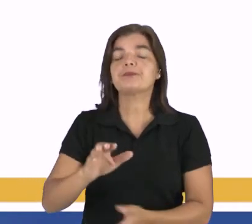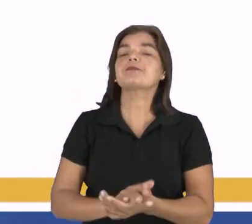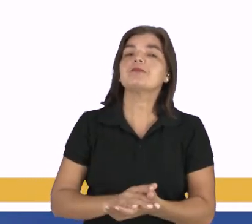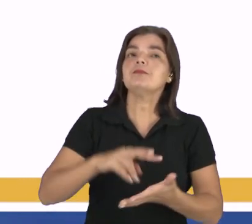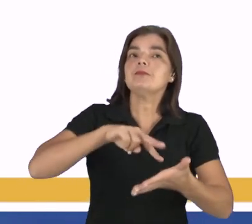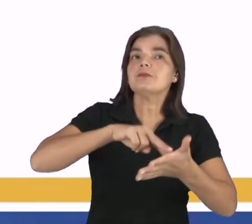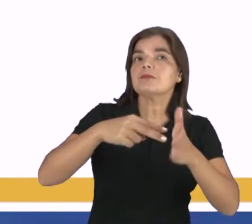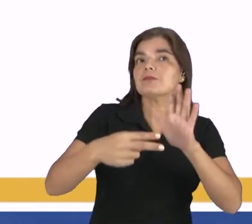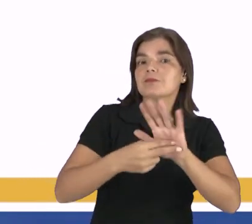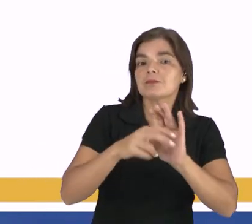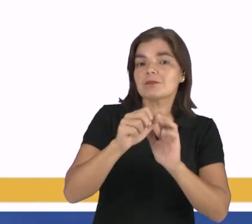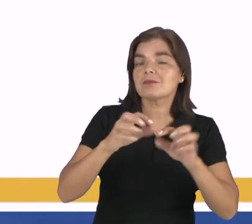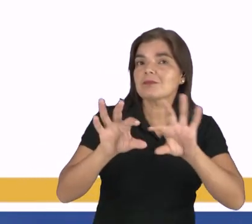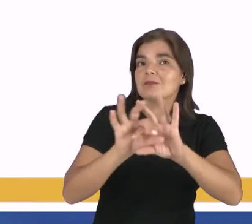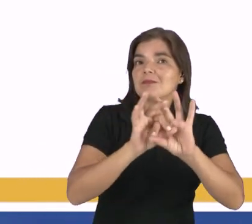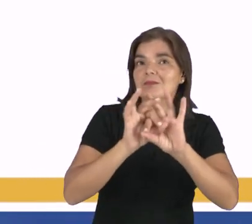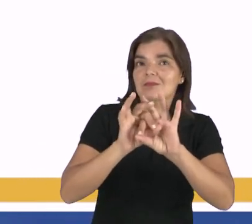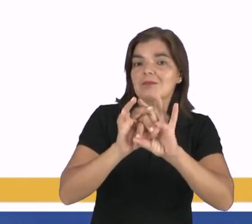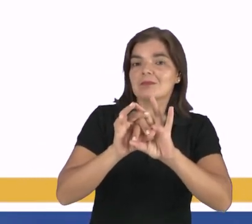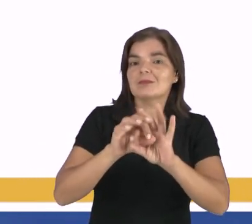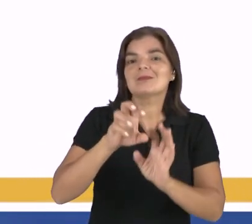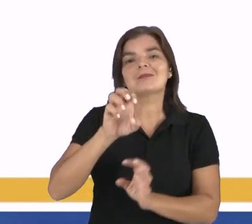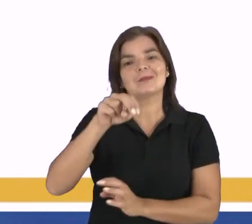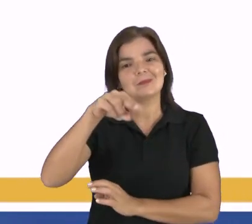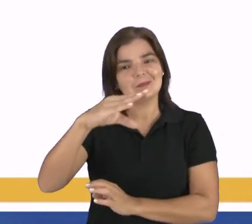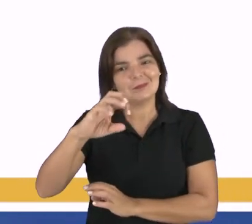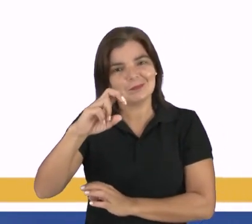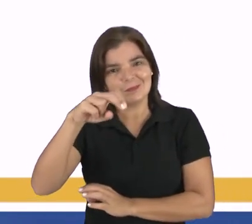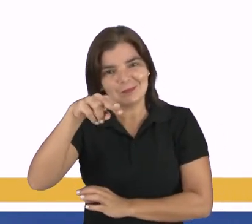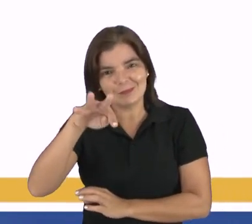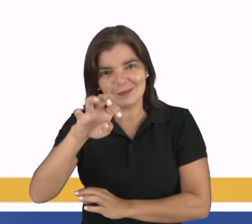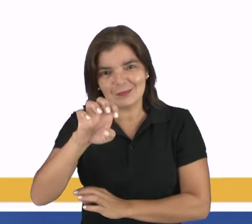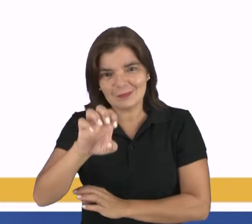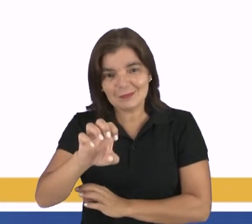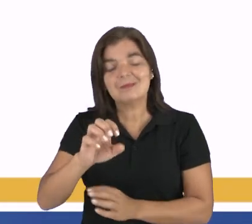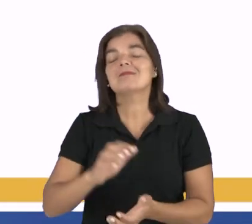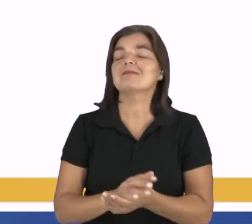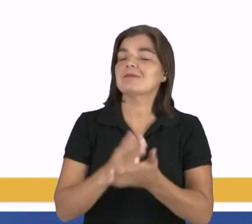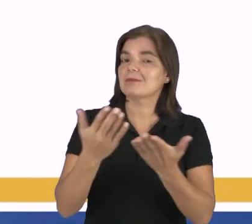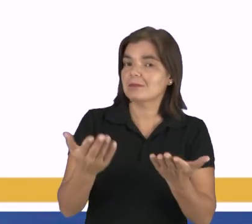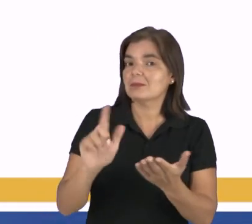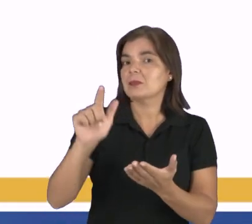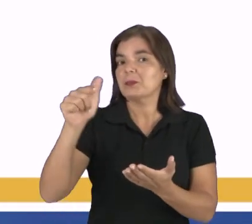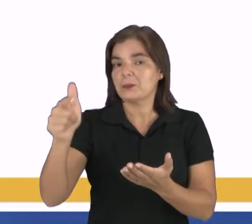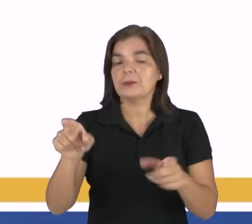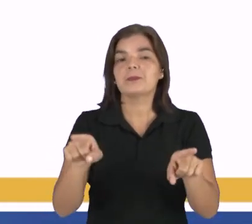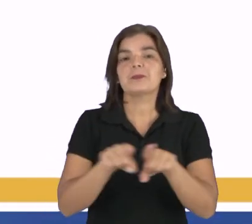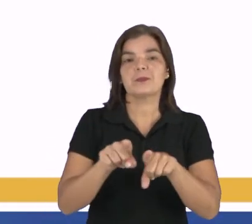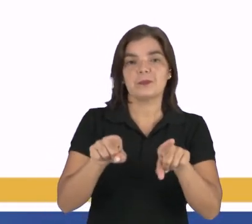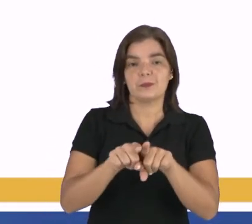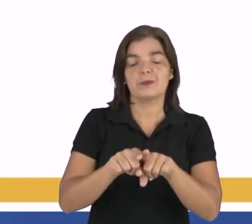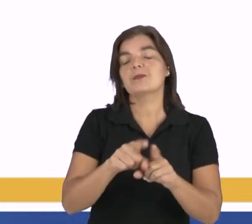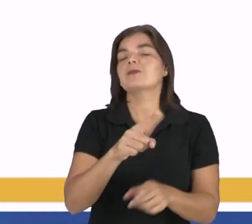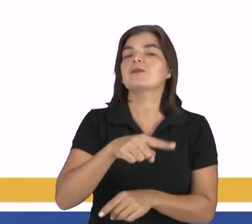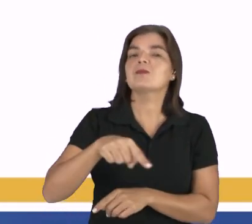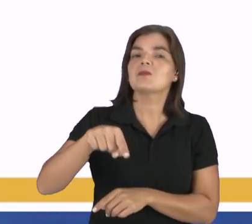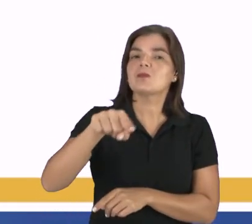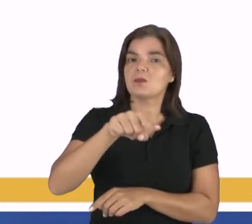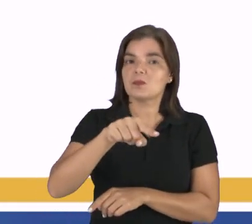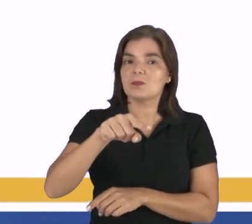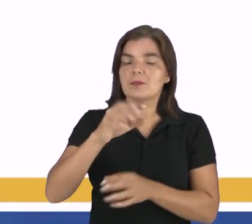alagamento surgiu por estar associadas a qual palavra? Enchente. Então, um outro meio de